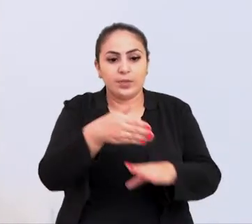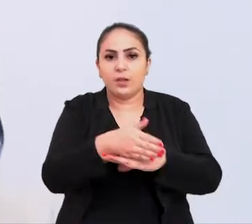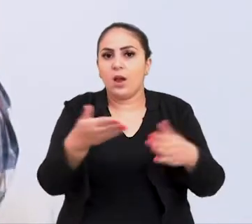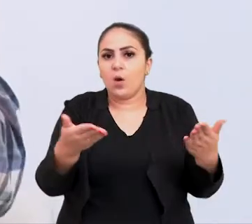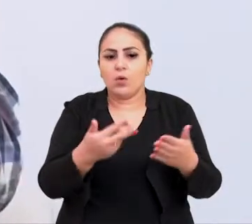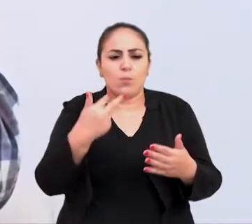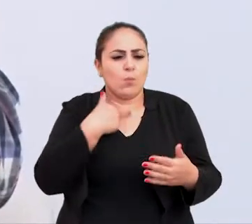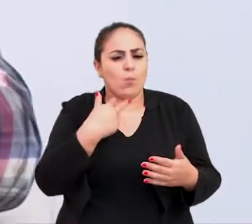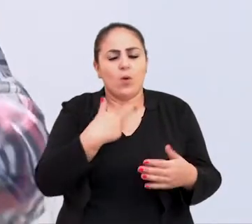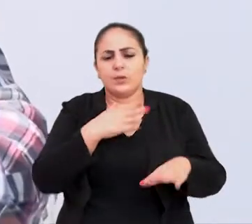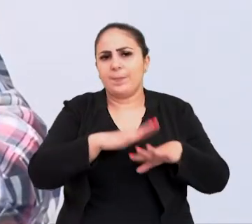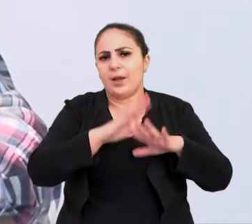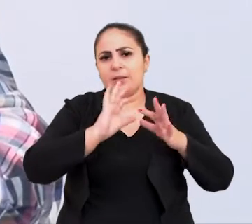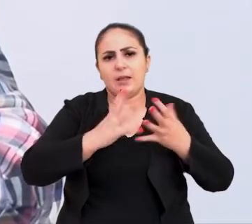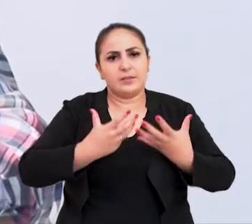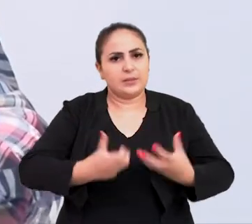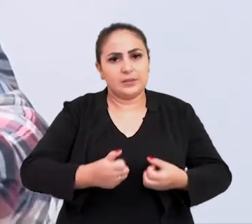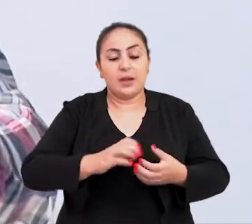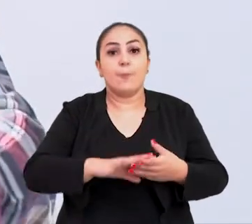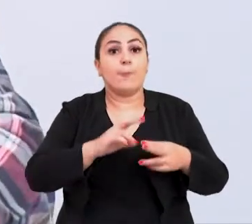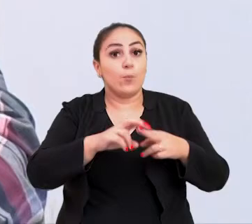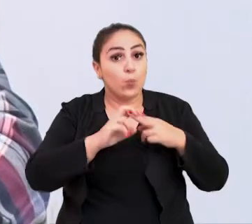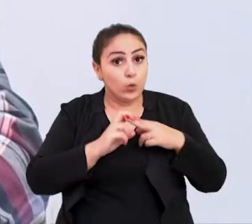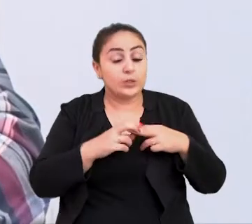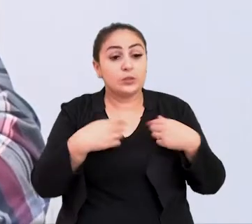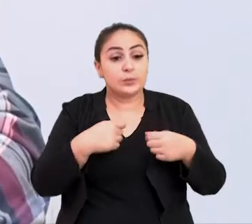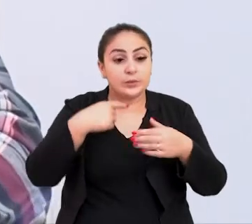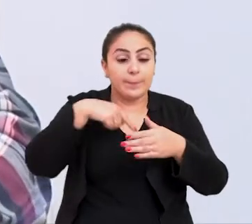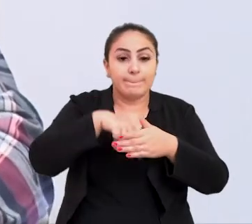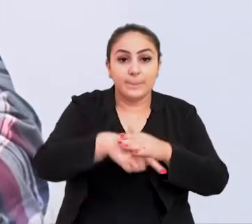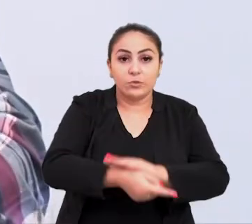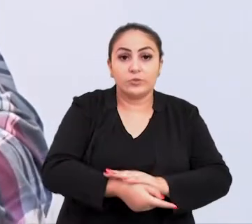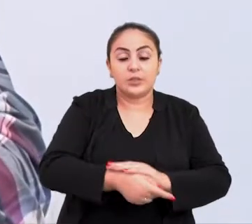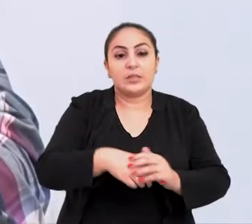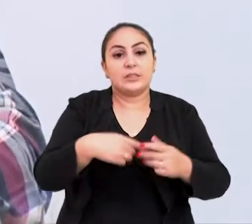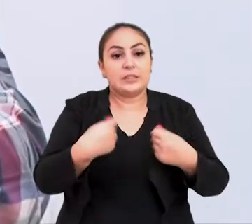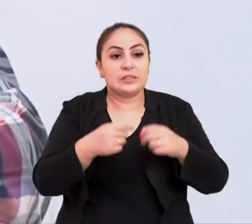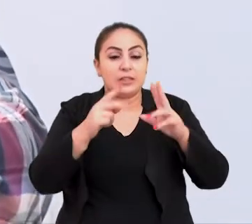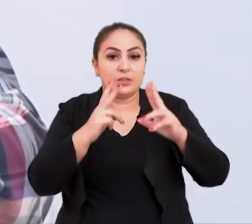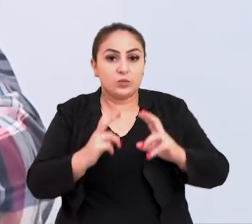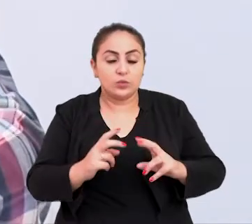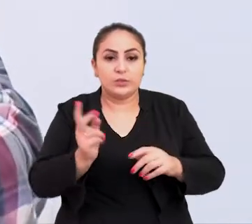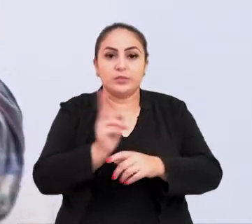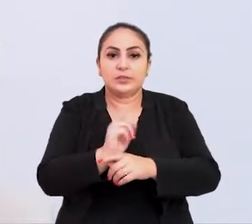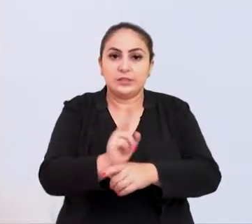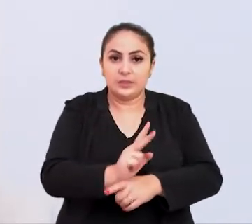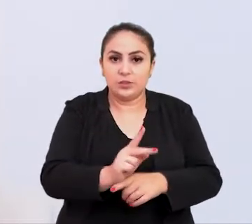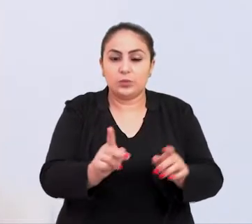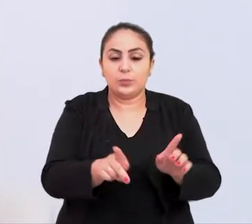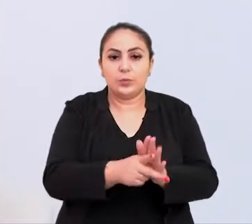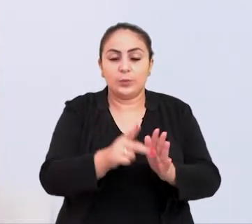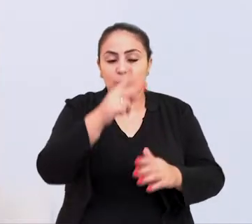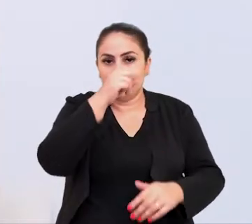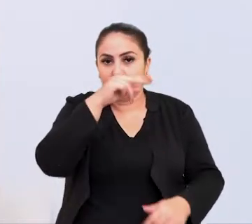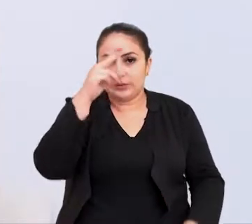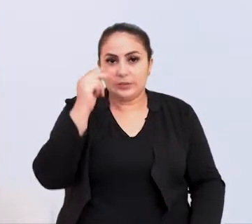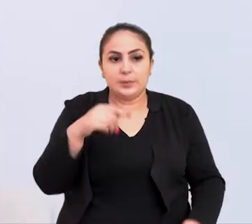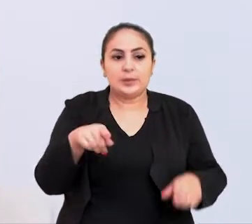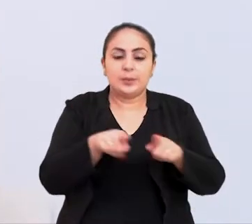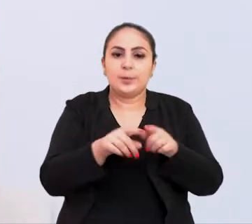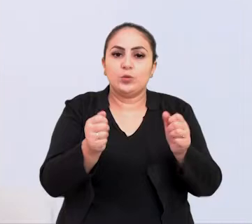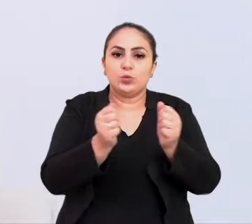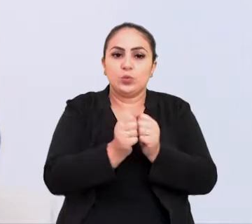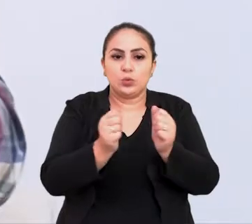2021 entrando agora, a gente não pode mais permitir. Então tem que ter uma intensificação nessa questão da fiscalização do município